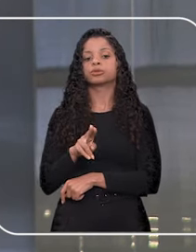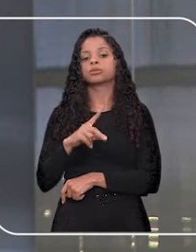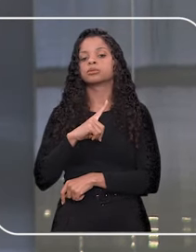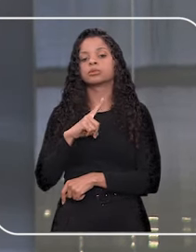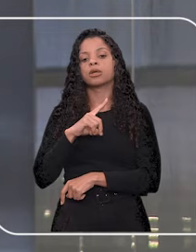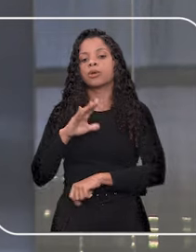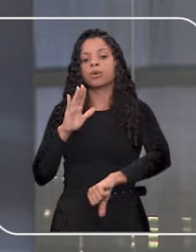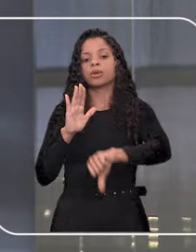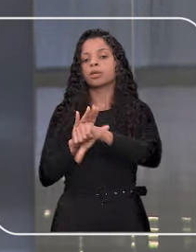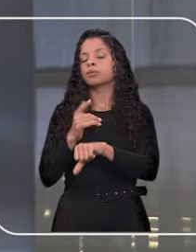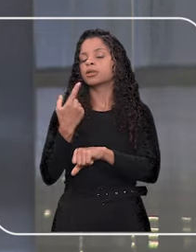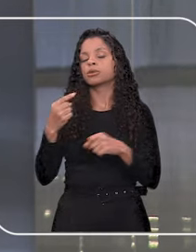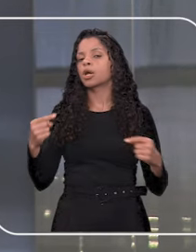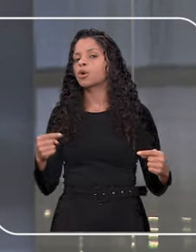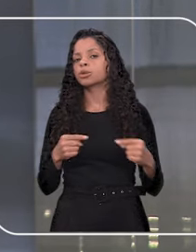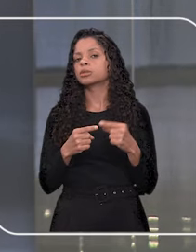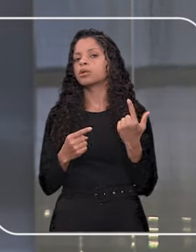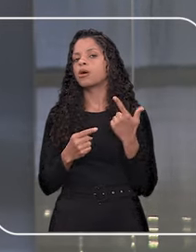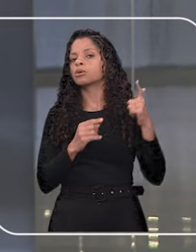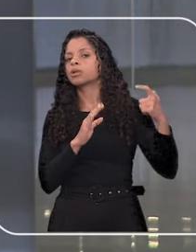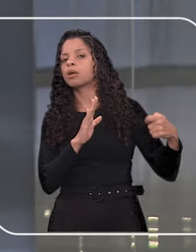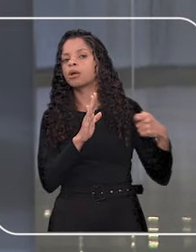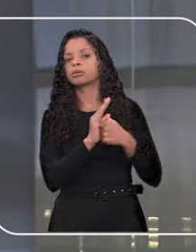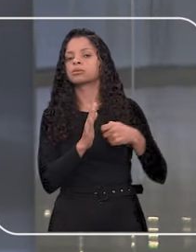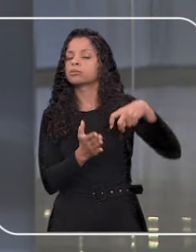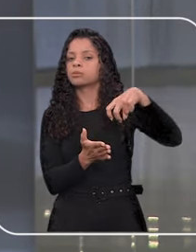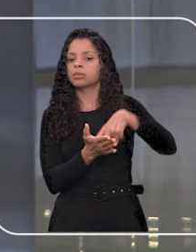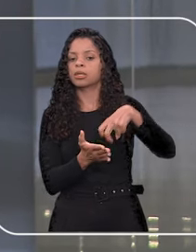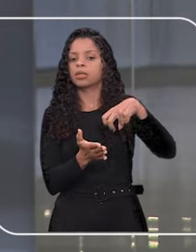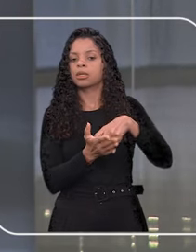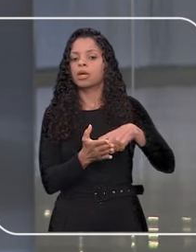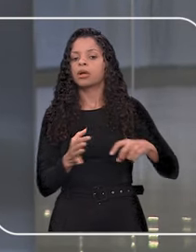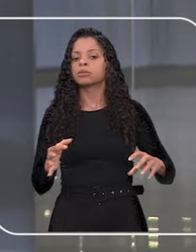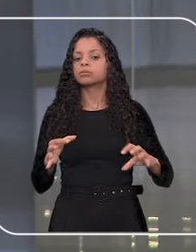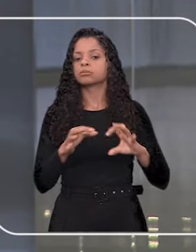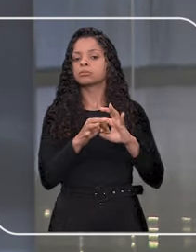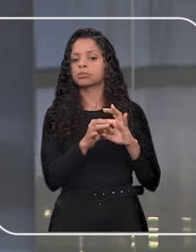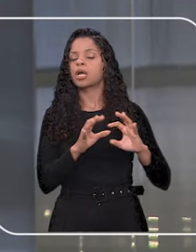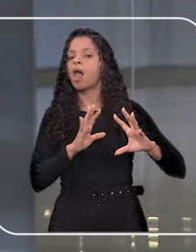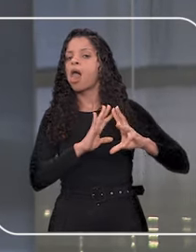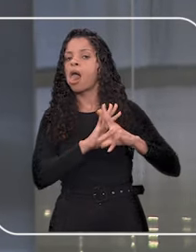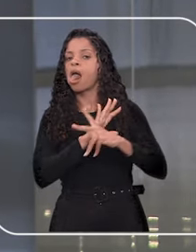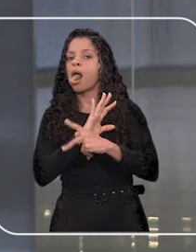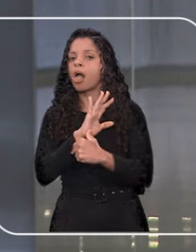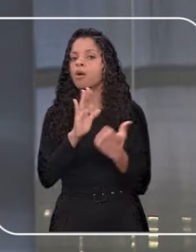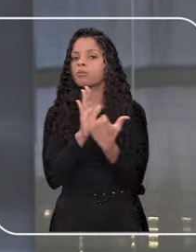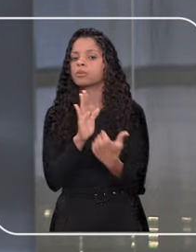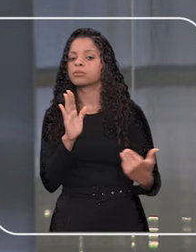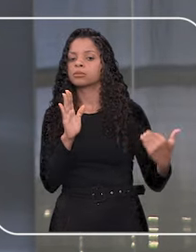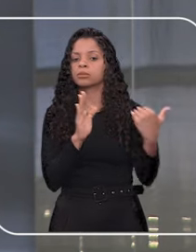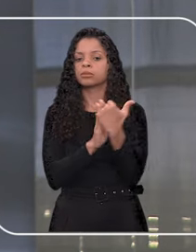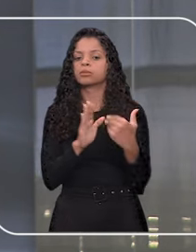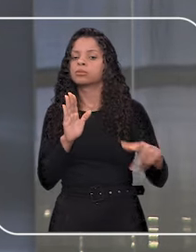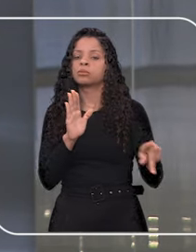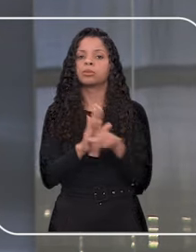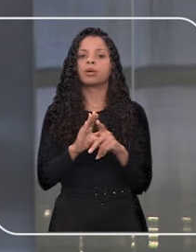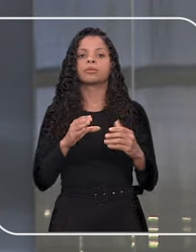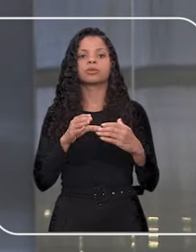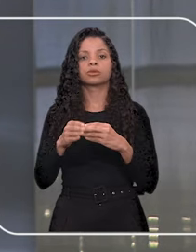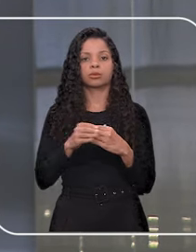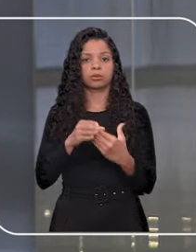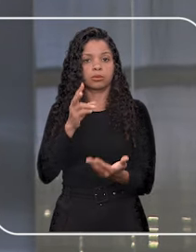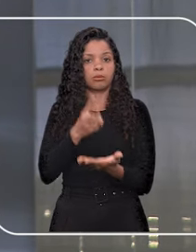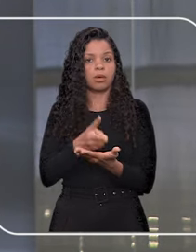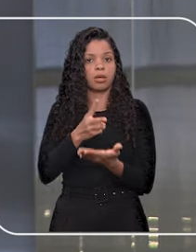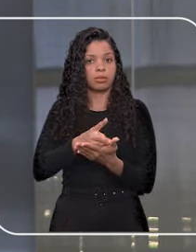conectado com outra ação penal relativa à associação criminosa e roubo majorado praticados em concurso Ou seja